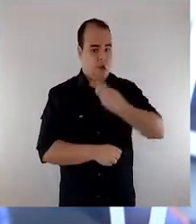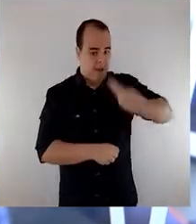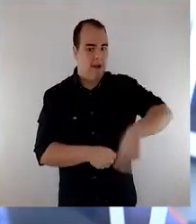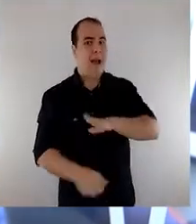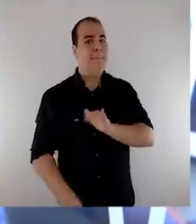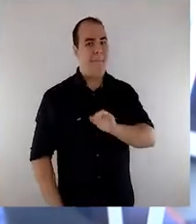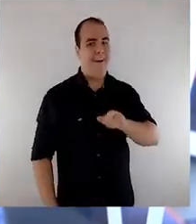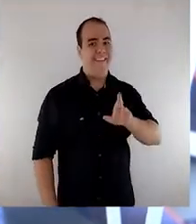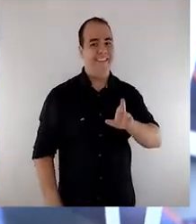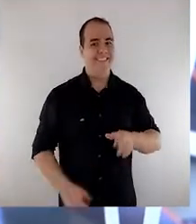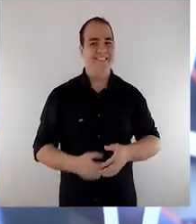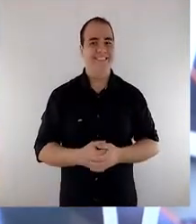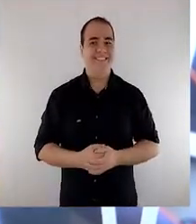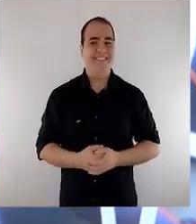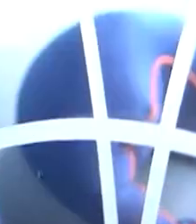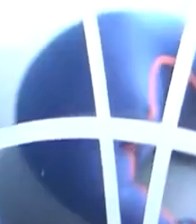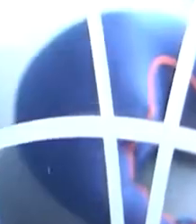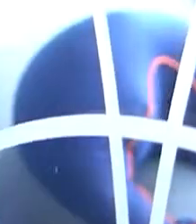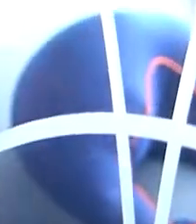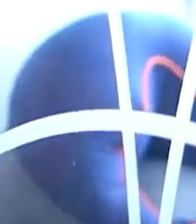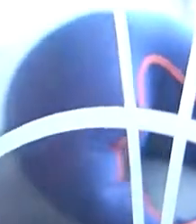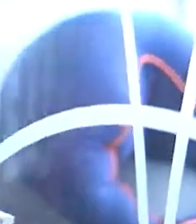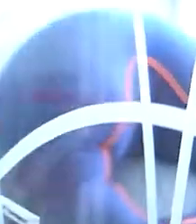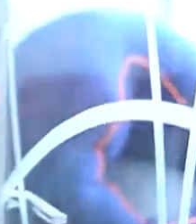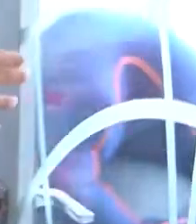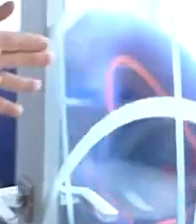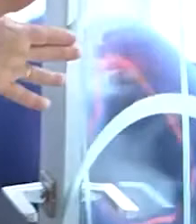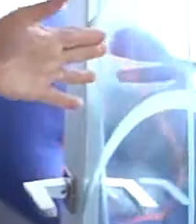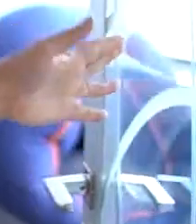sérios para nós aqui da Bayer.